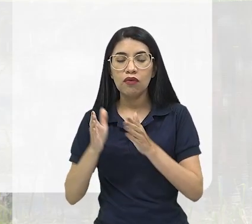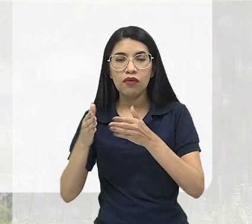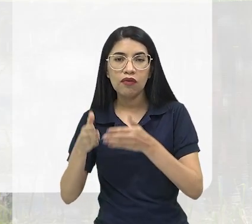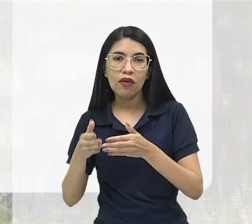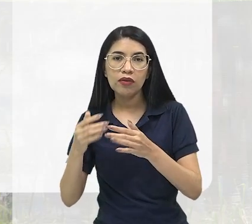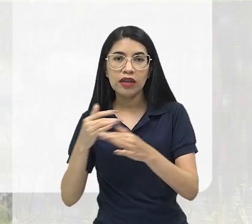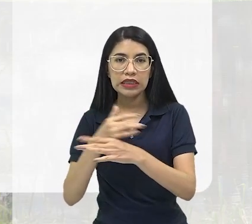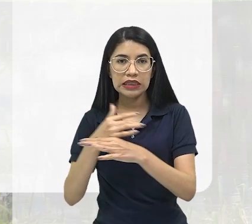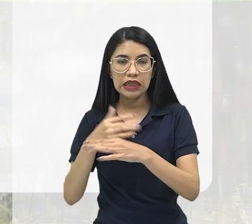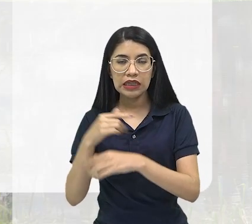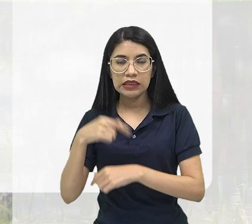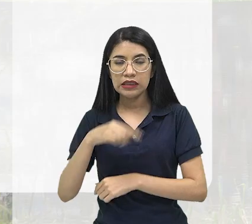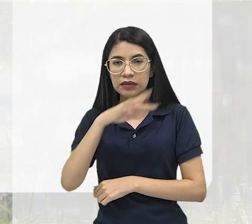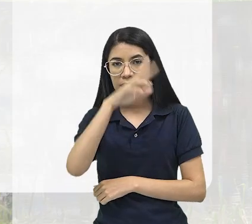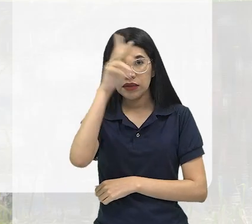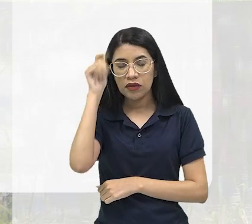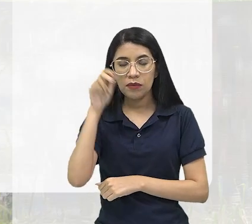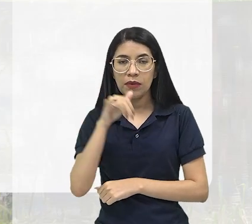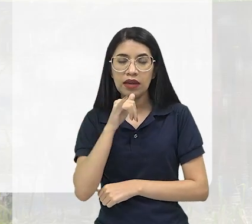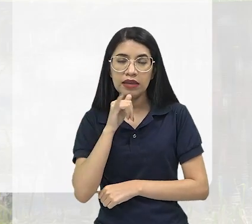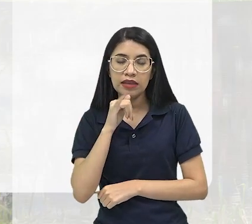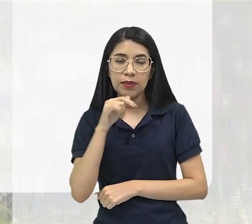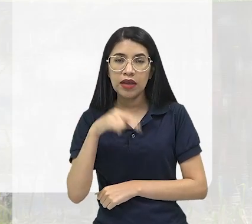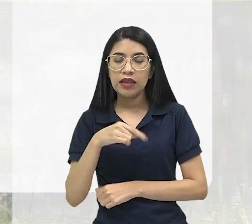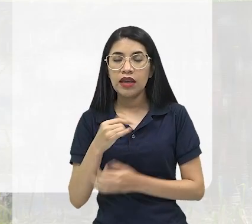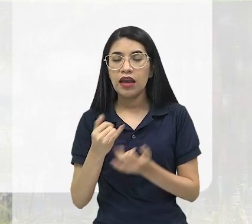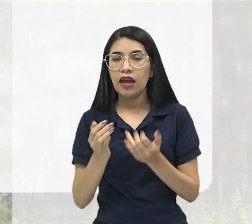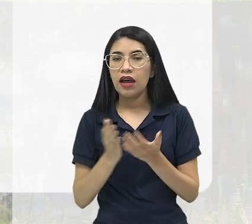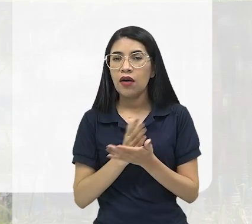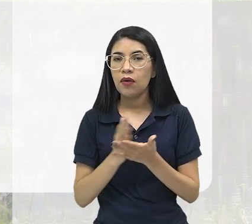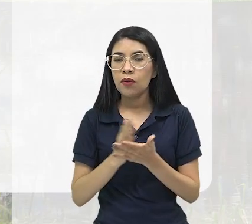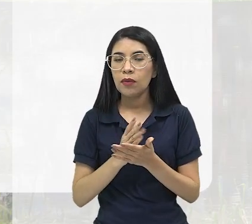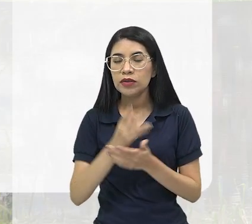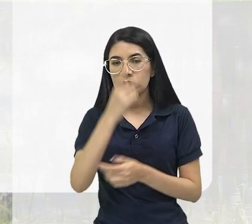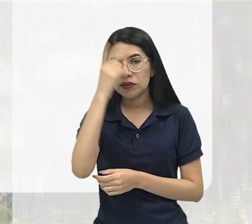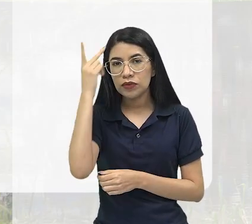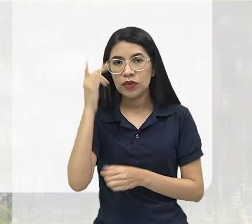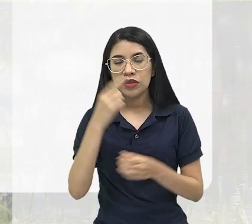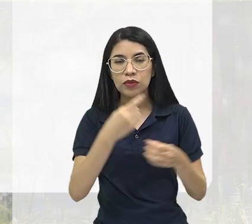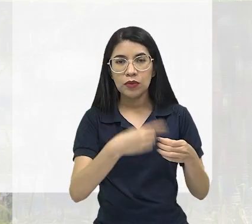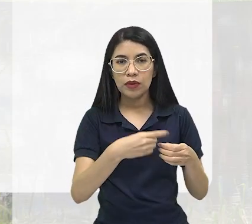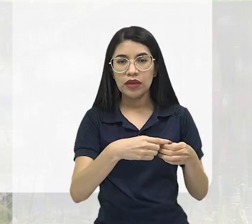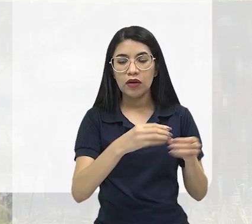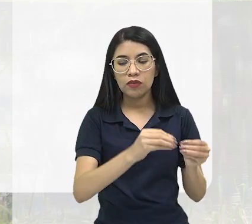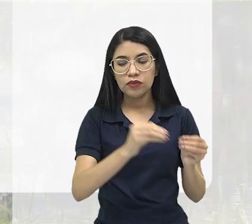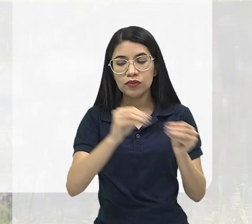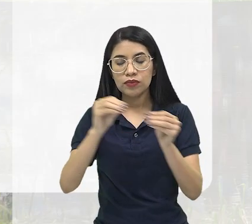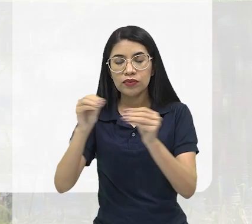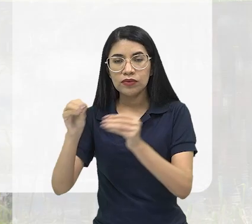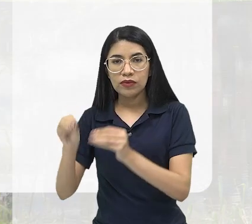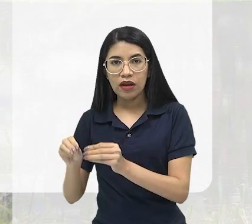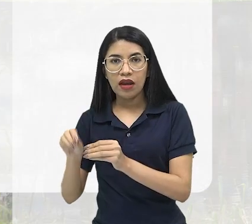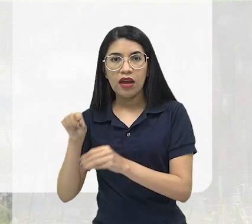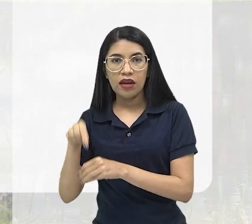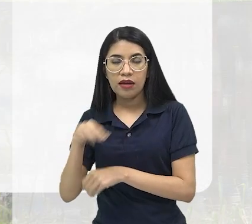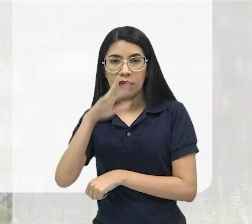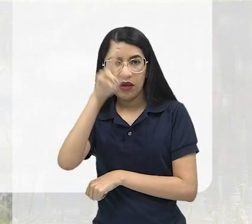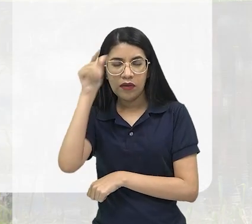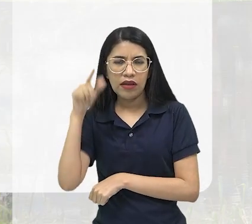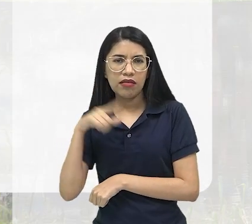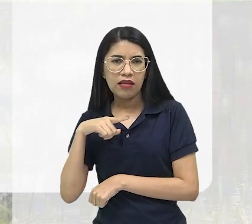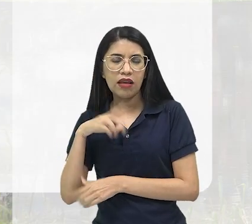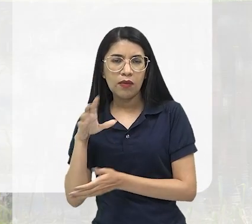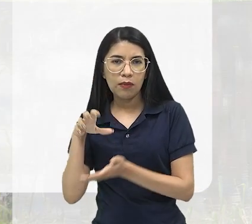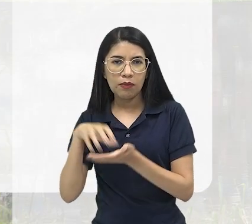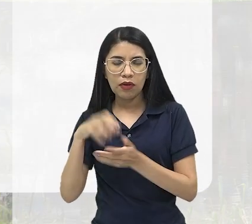na cidade. Por isso que, por exemplo, muita gente sai do interior vindo para Manaus porque sabe da existência das indústrias da